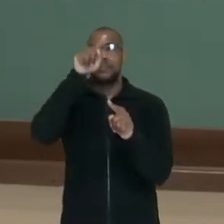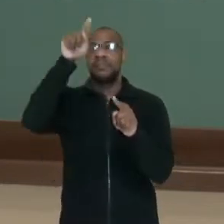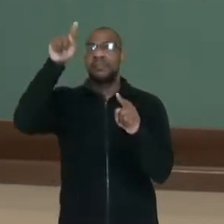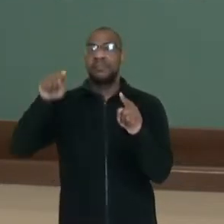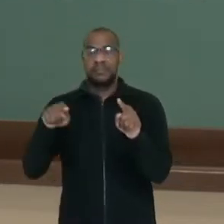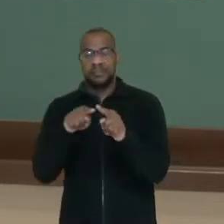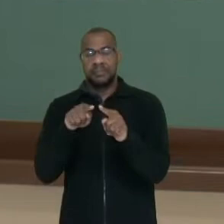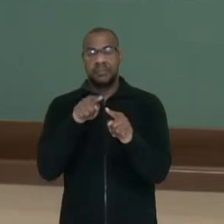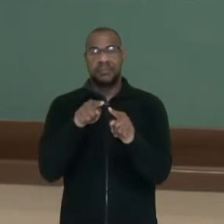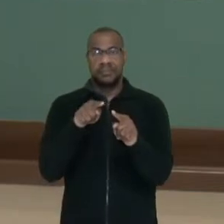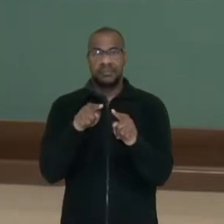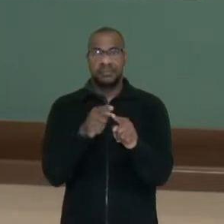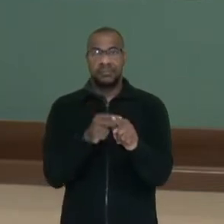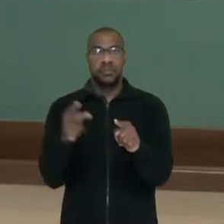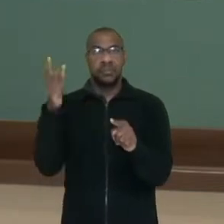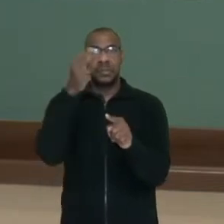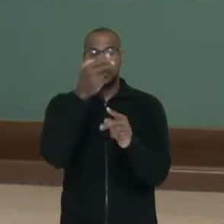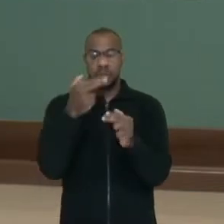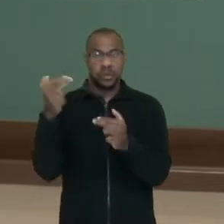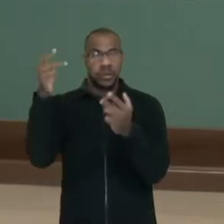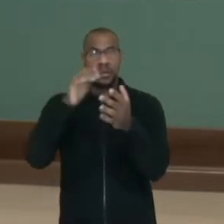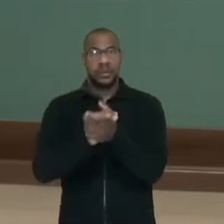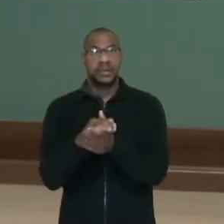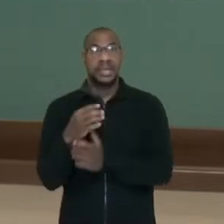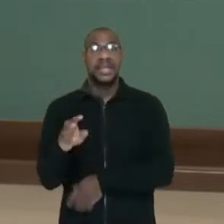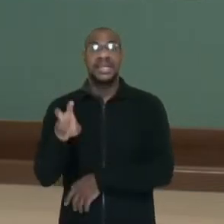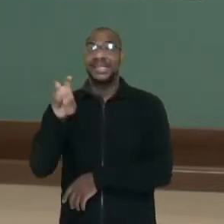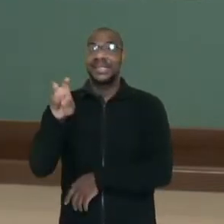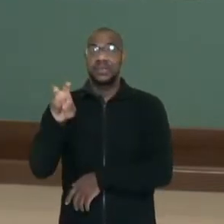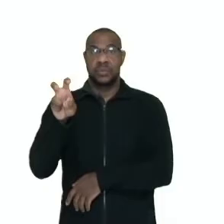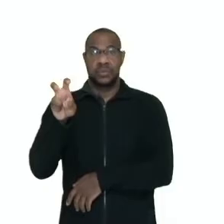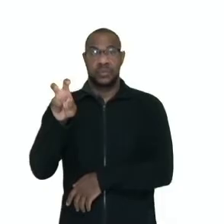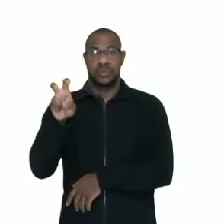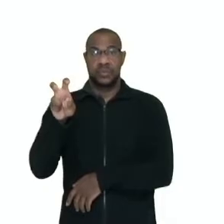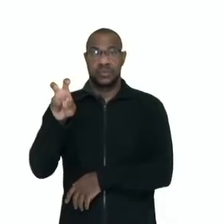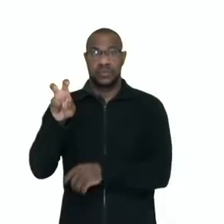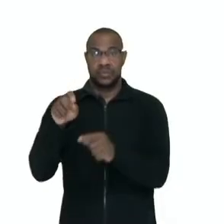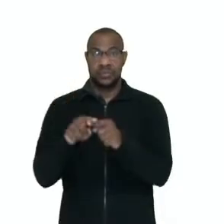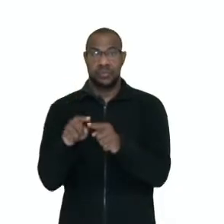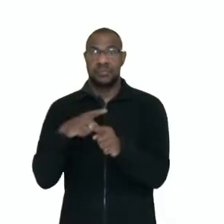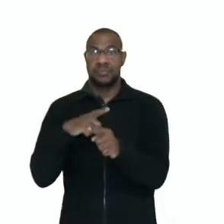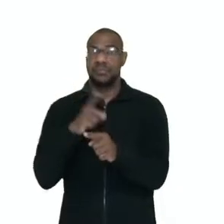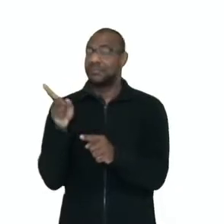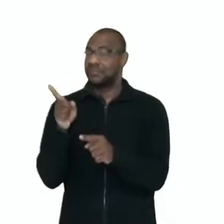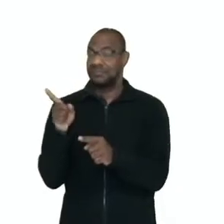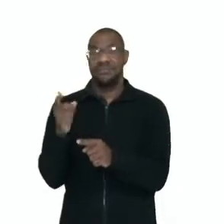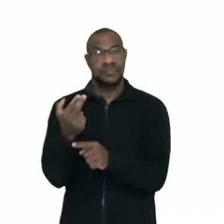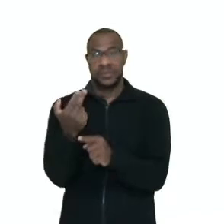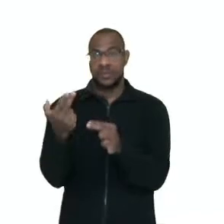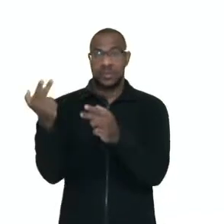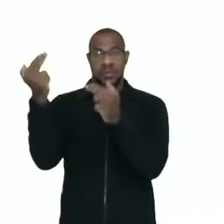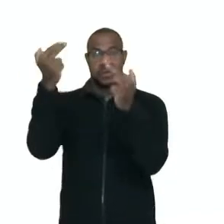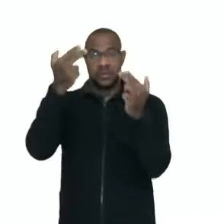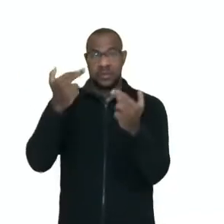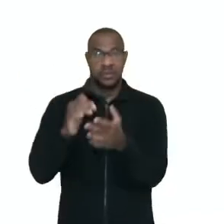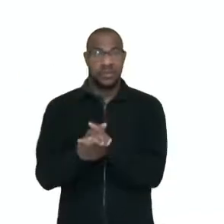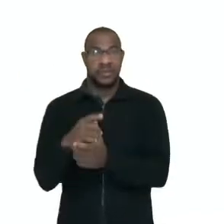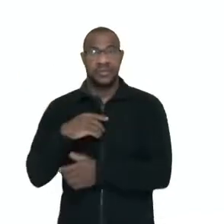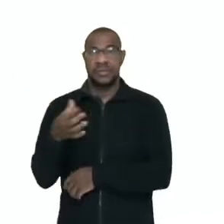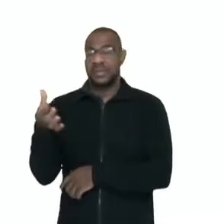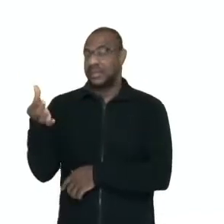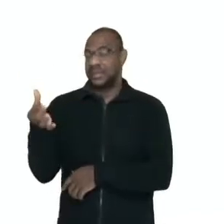inscrito. Aqui, dividi em cinco arcos. Se eu juntar, terei um pentágono. E aqui foi dividido em